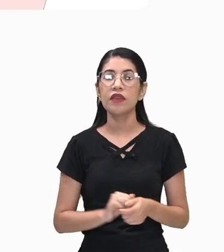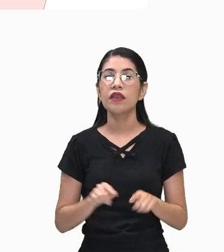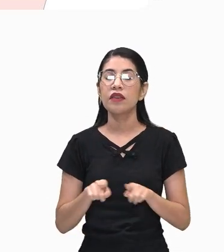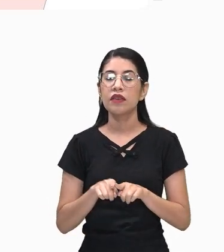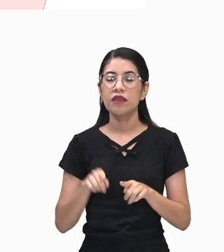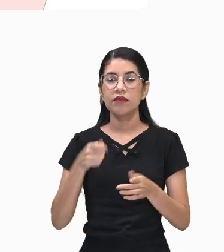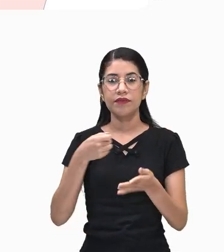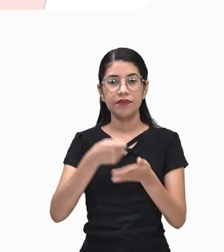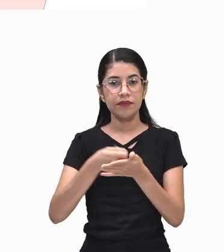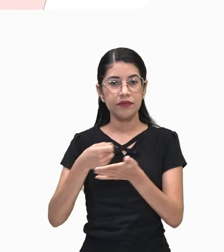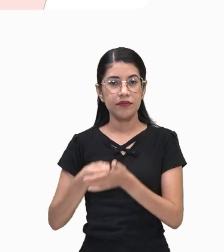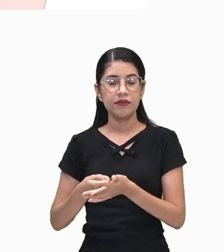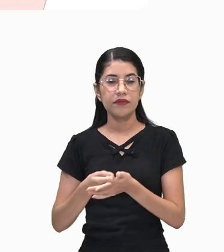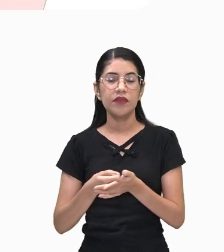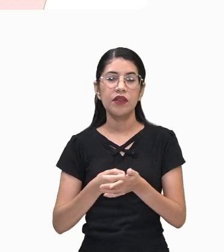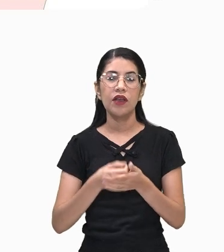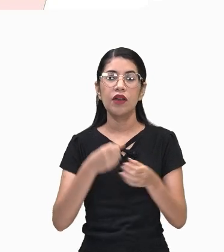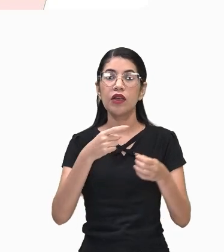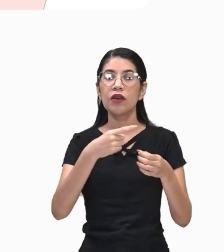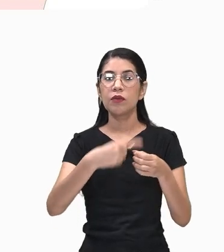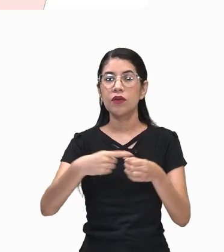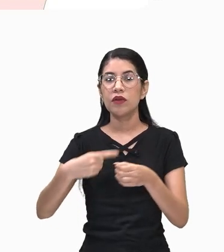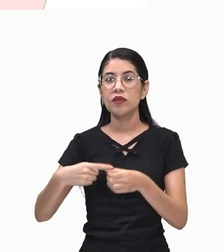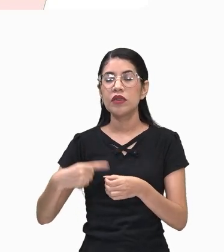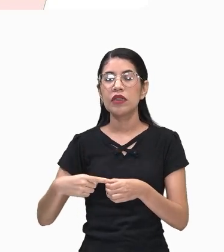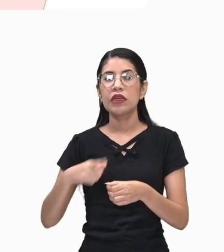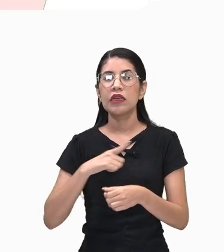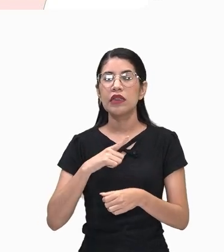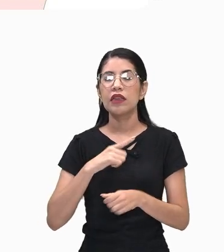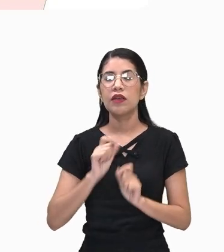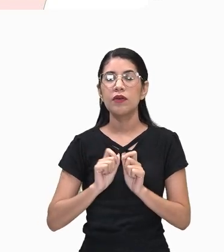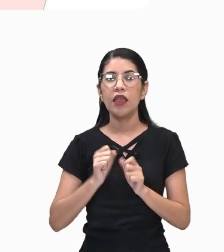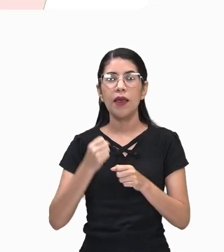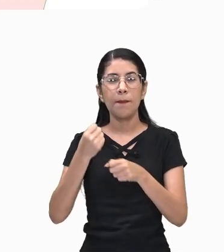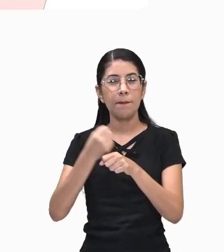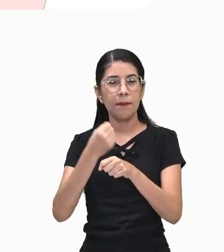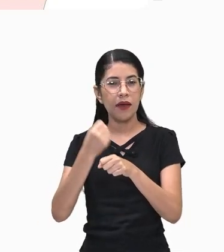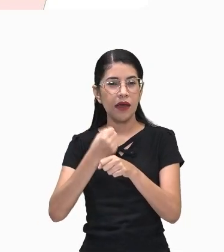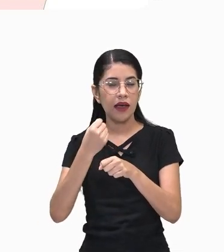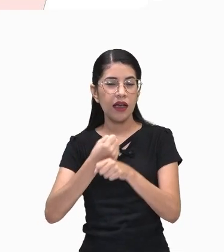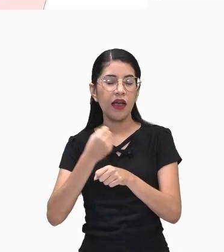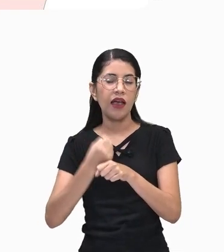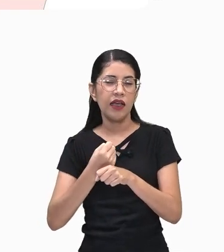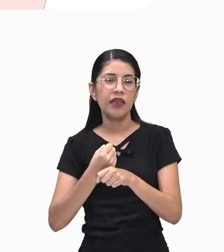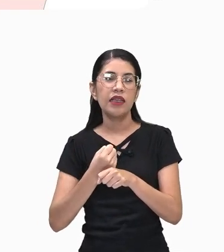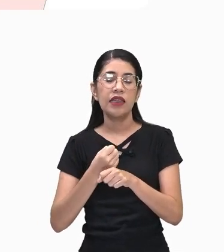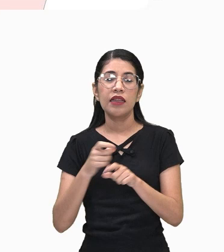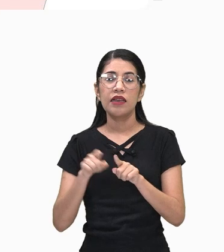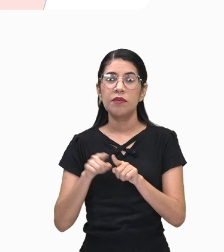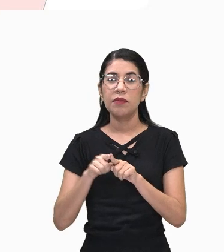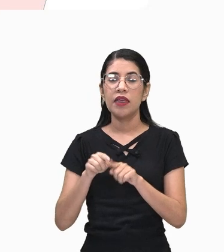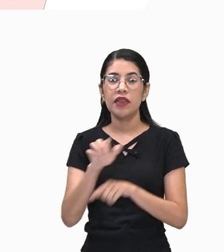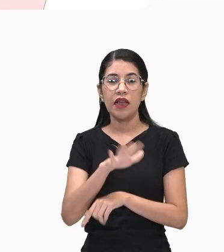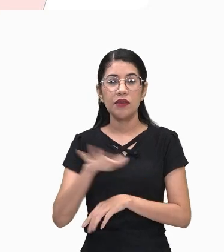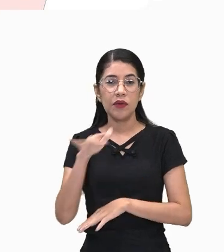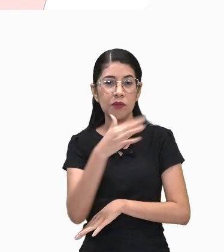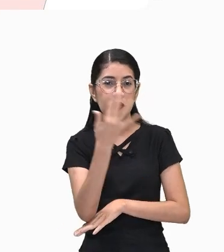aqueles municípios que têm grandes obras que colocam o meio ambiente em risco ou que